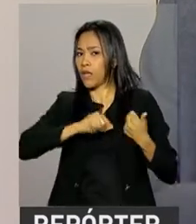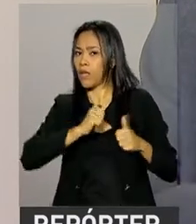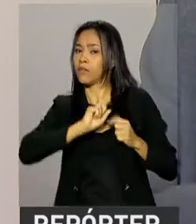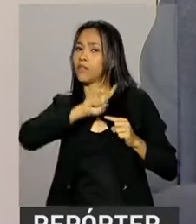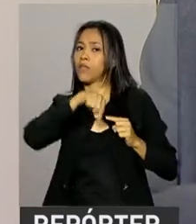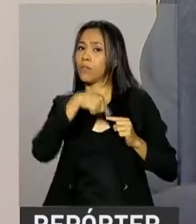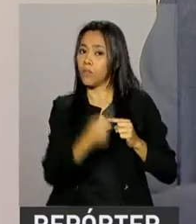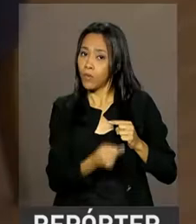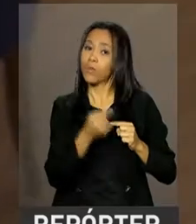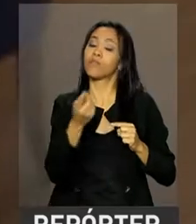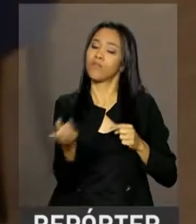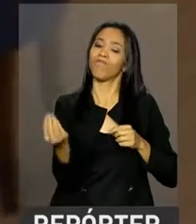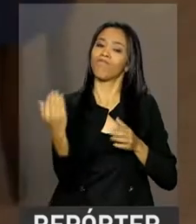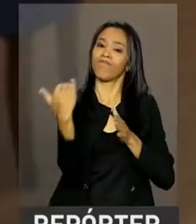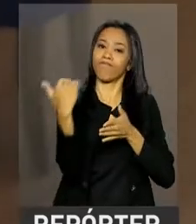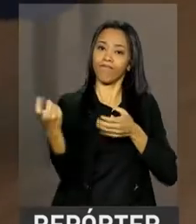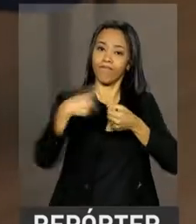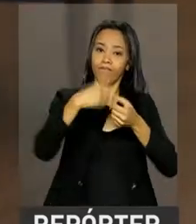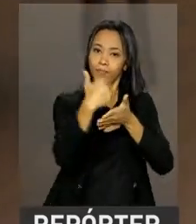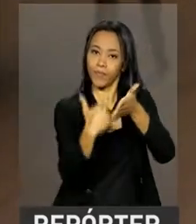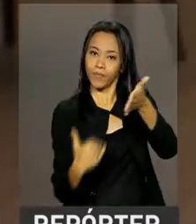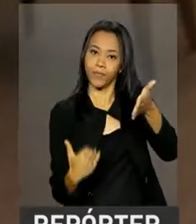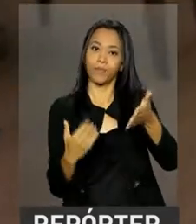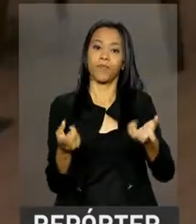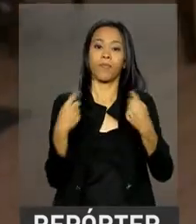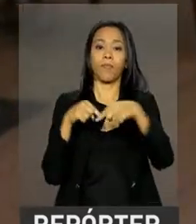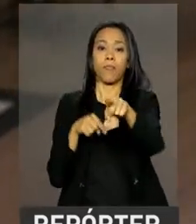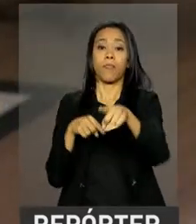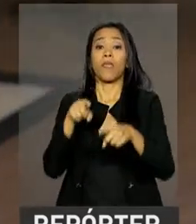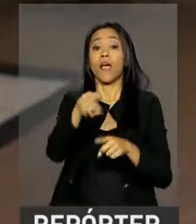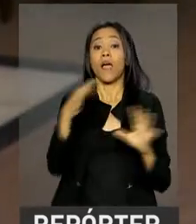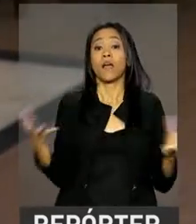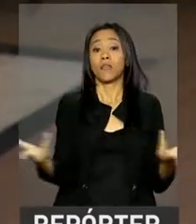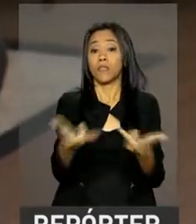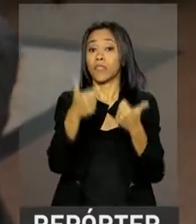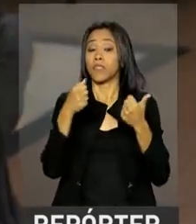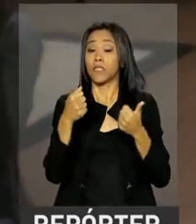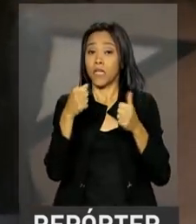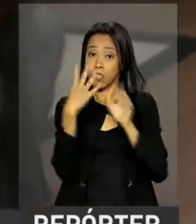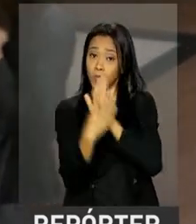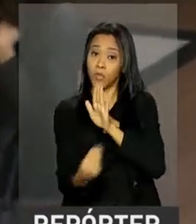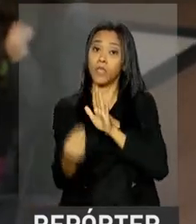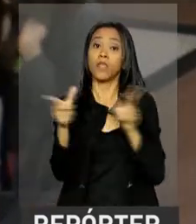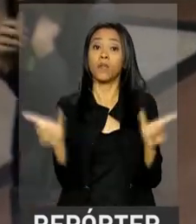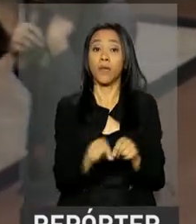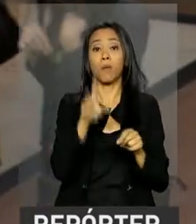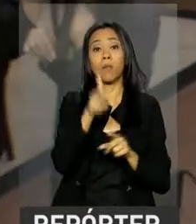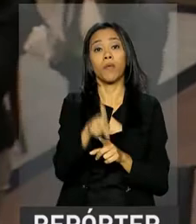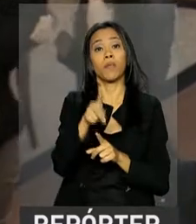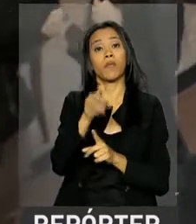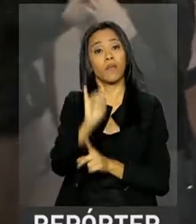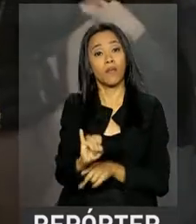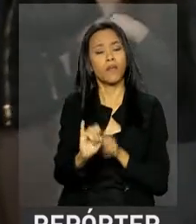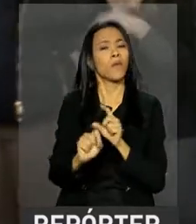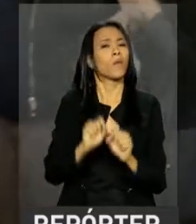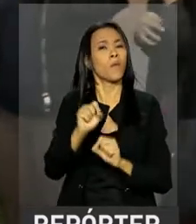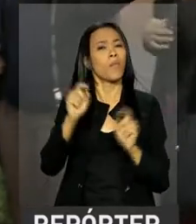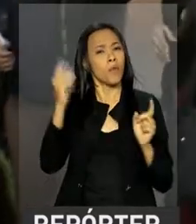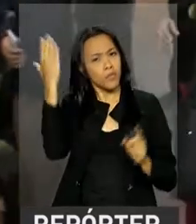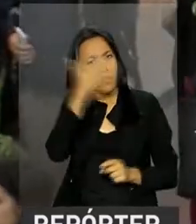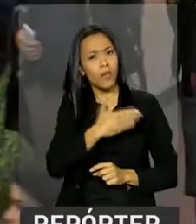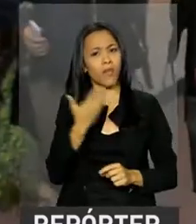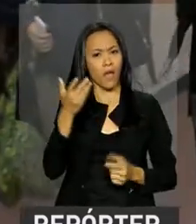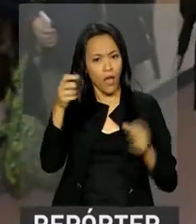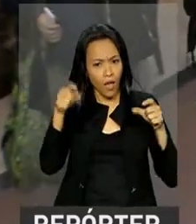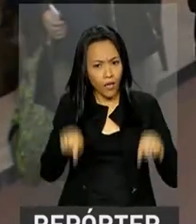é qualificado no programa. A eficiência das medidas implantadas pelo Programa de Parcerias de Investimentos pode ser constatada aqui,